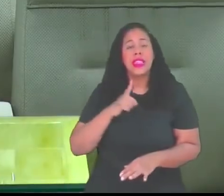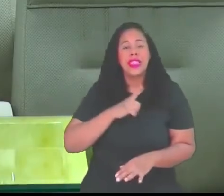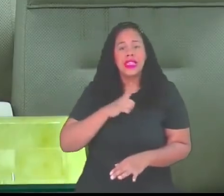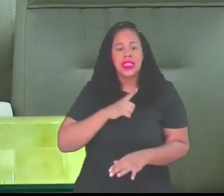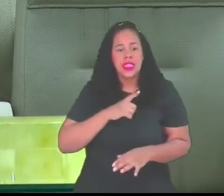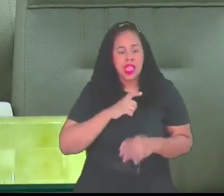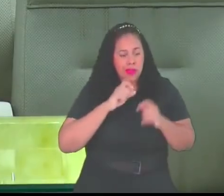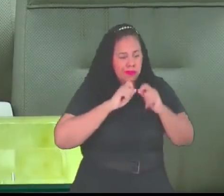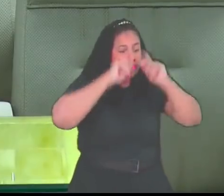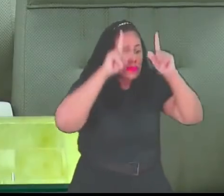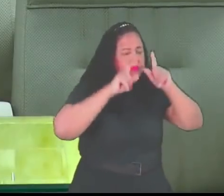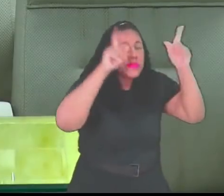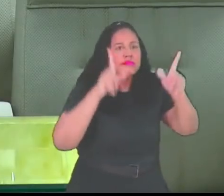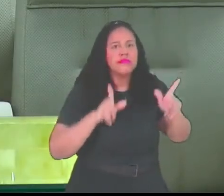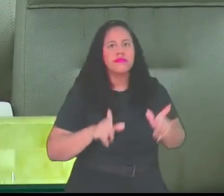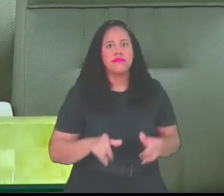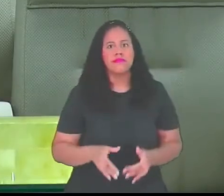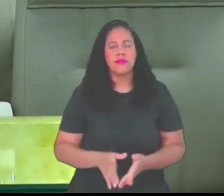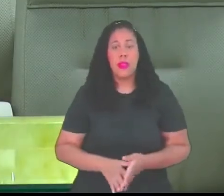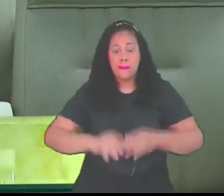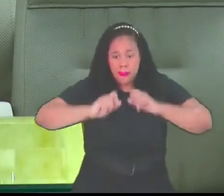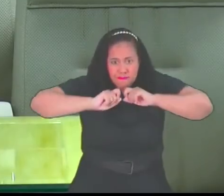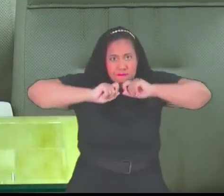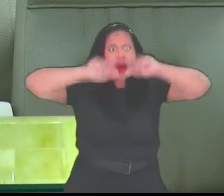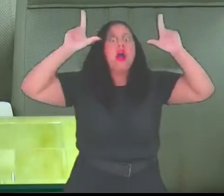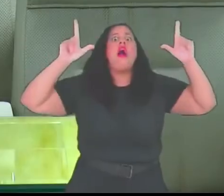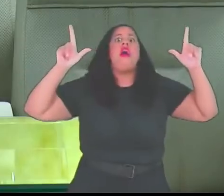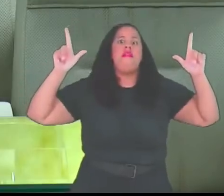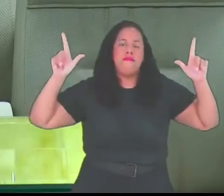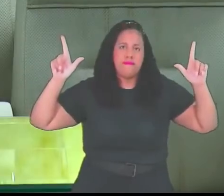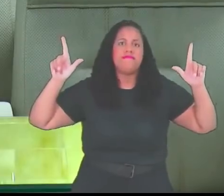espetadas para se acordar,